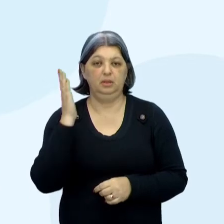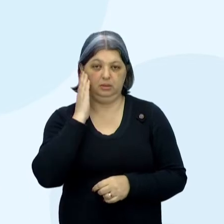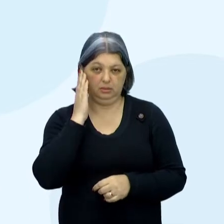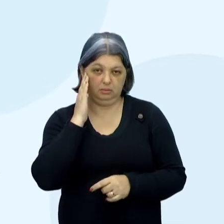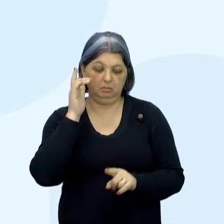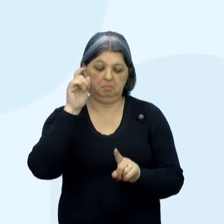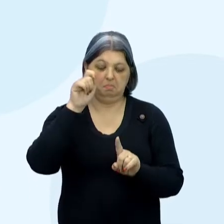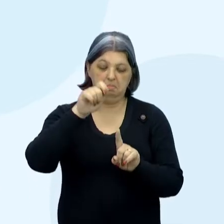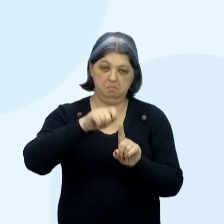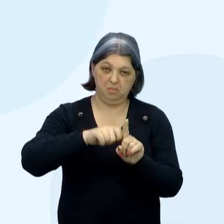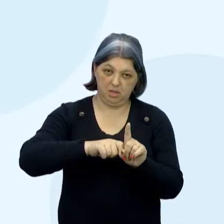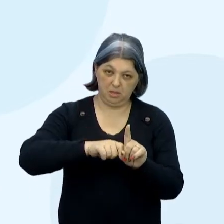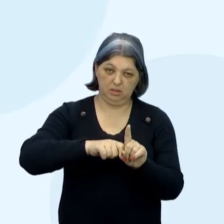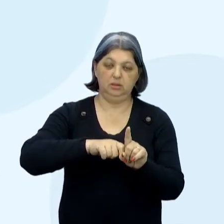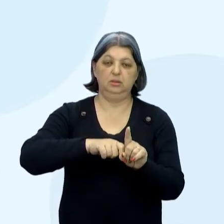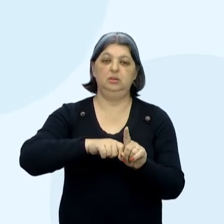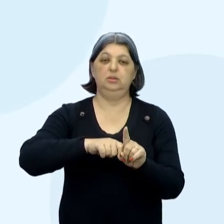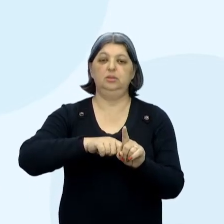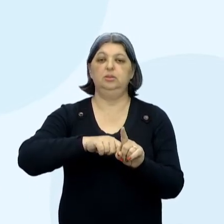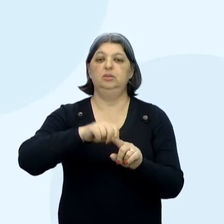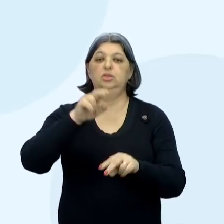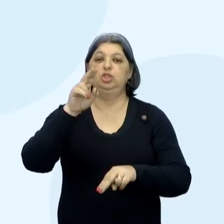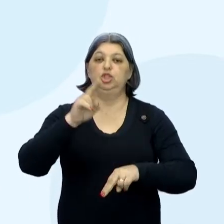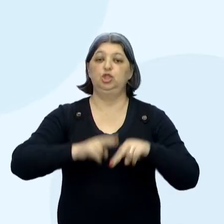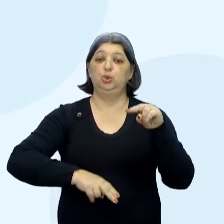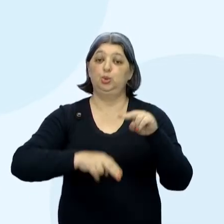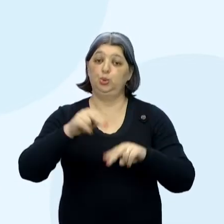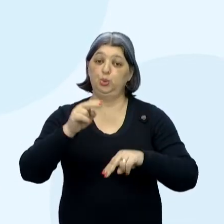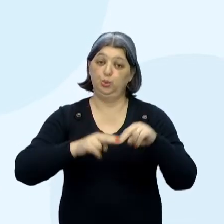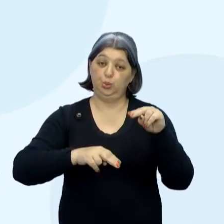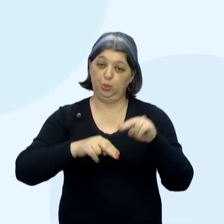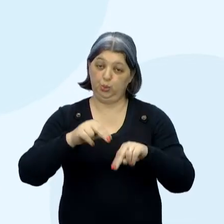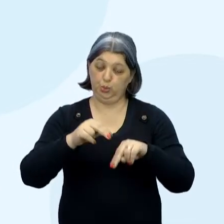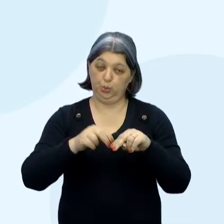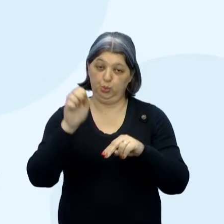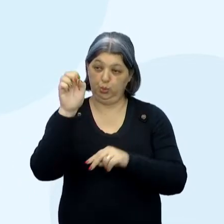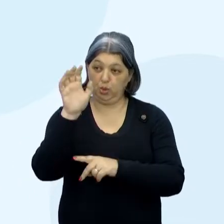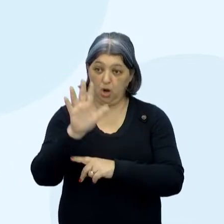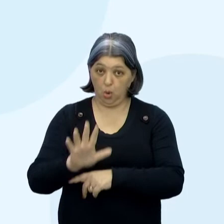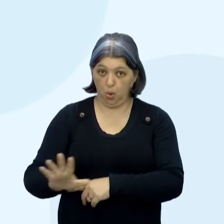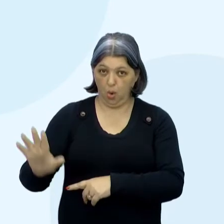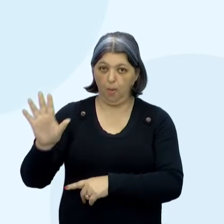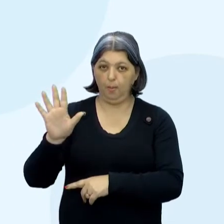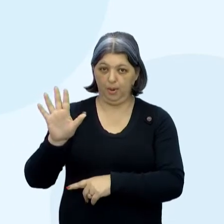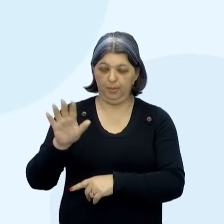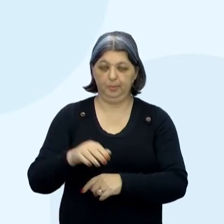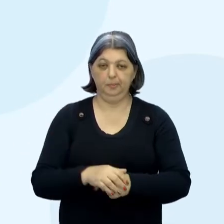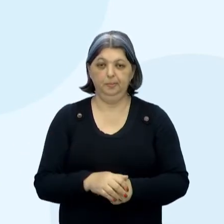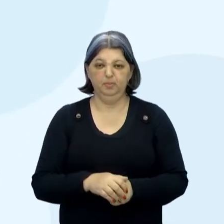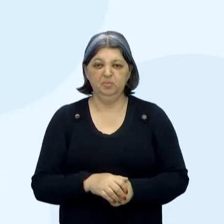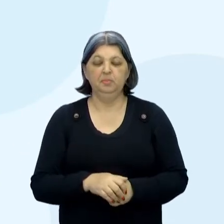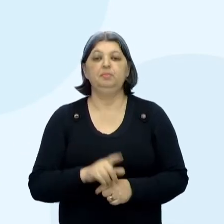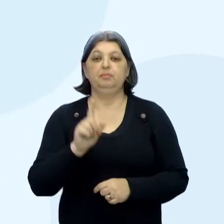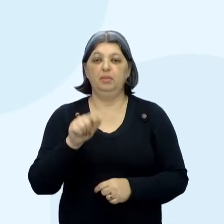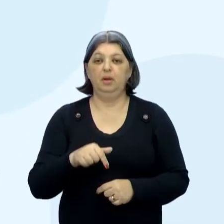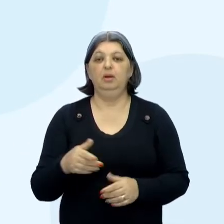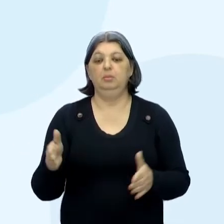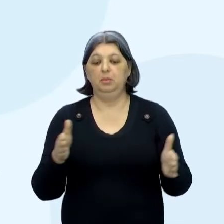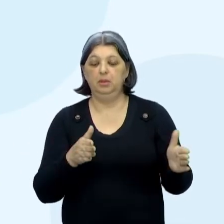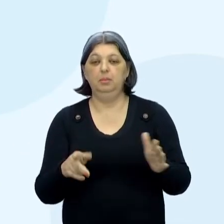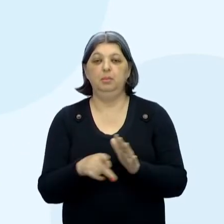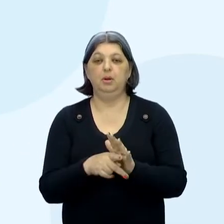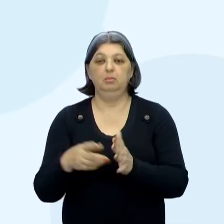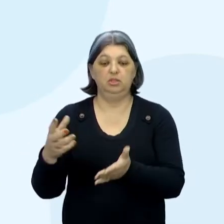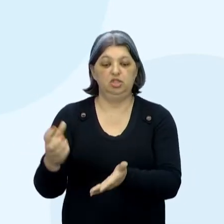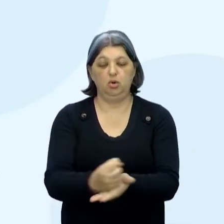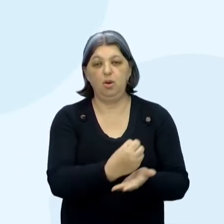junho, no hemisfério norte, lá na Europa, é época de